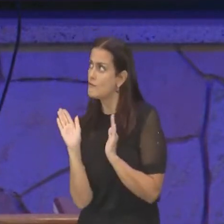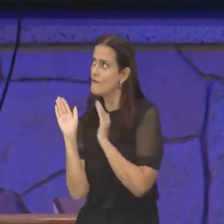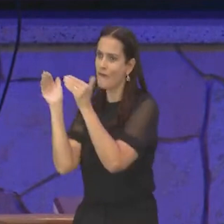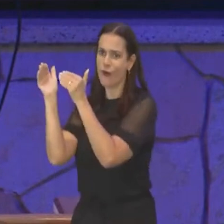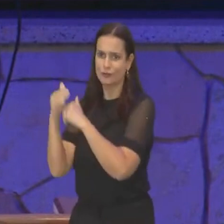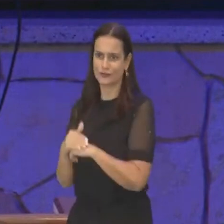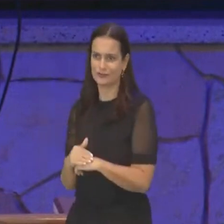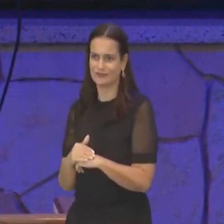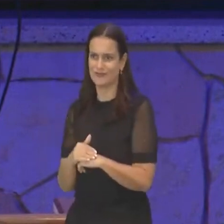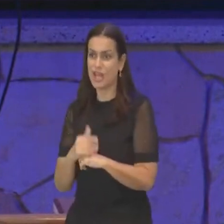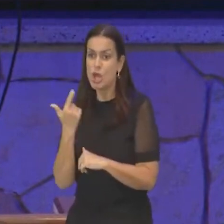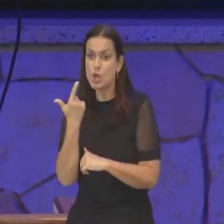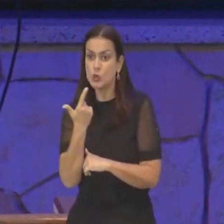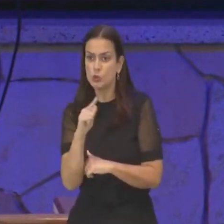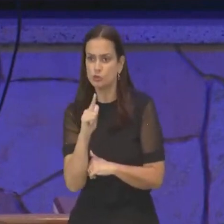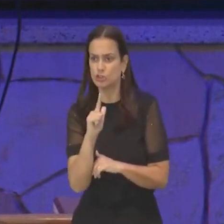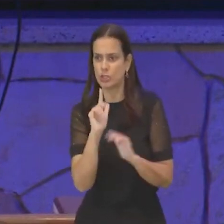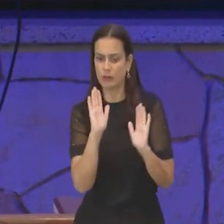interesses egoístas.